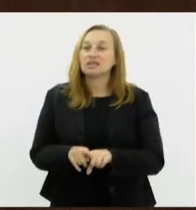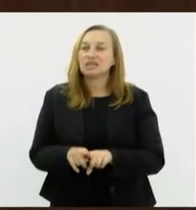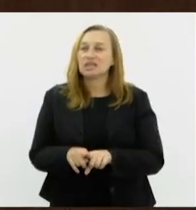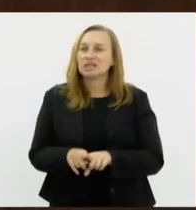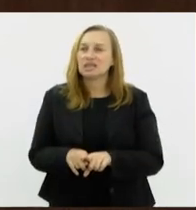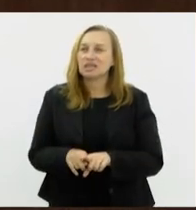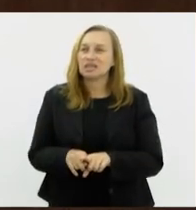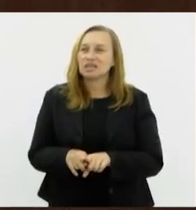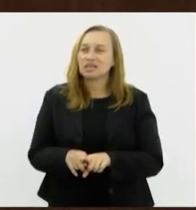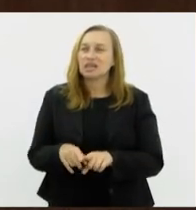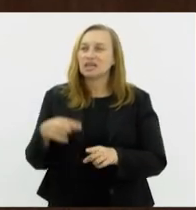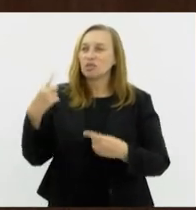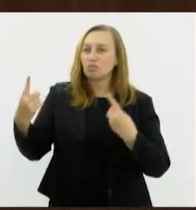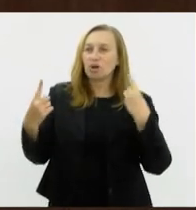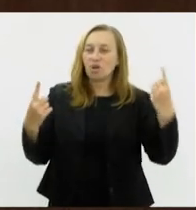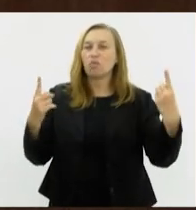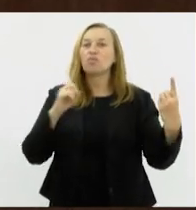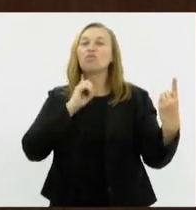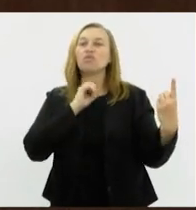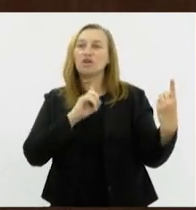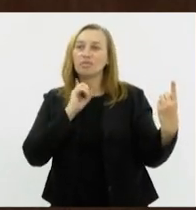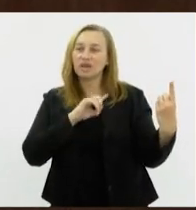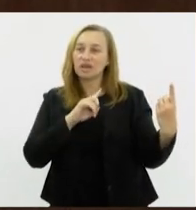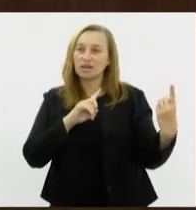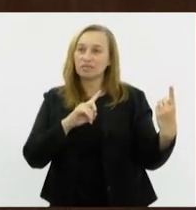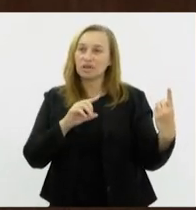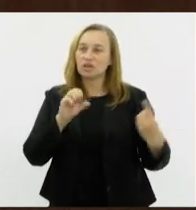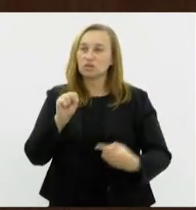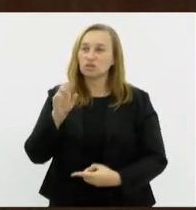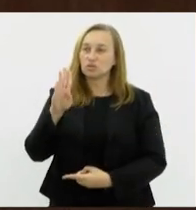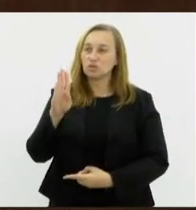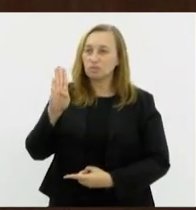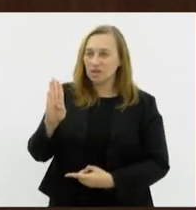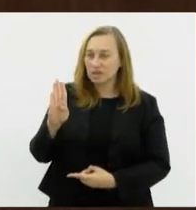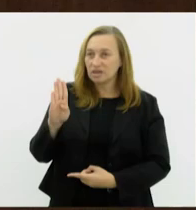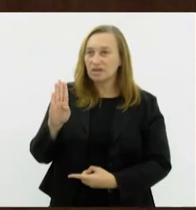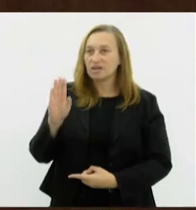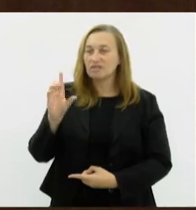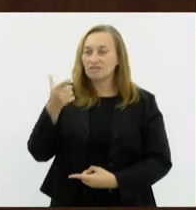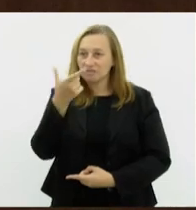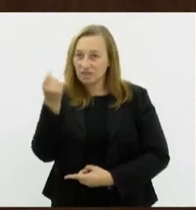1-1. Diga-se de passagem que era o sub-20, mas empatou de 1-1.